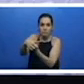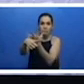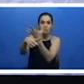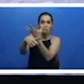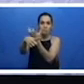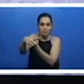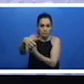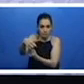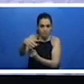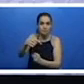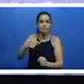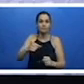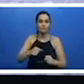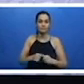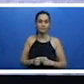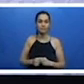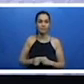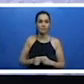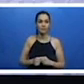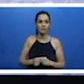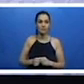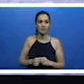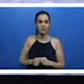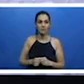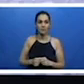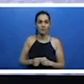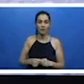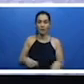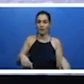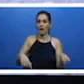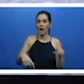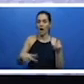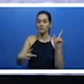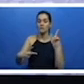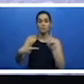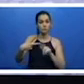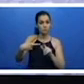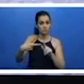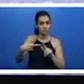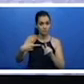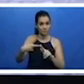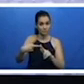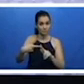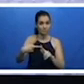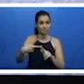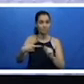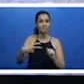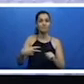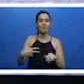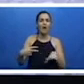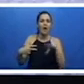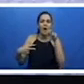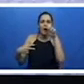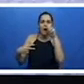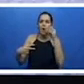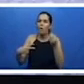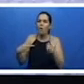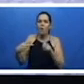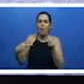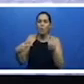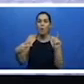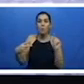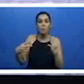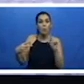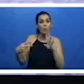a principal forma de respiração desses animais é a difusão do oxigênio pela pele. Uma outra forma de respiração, pouco conhecida,